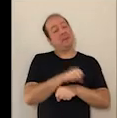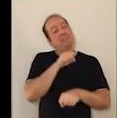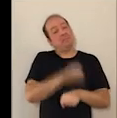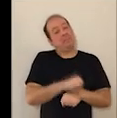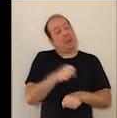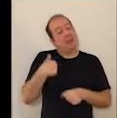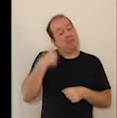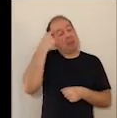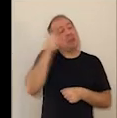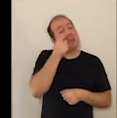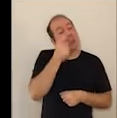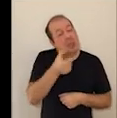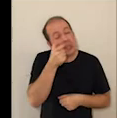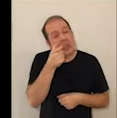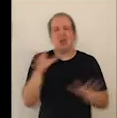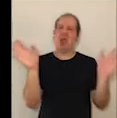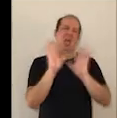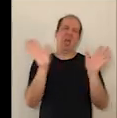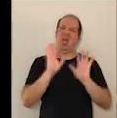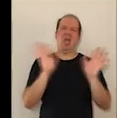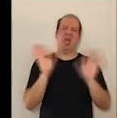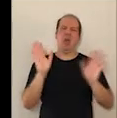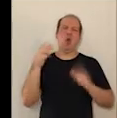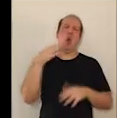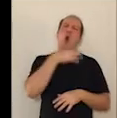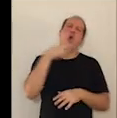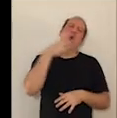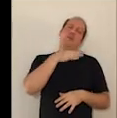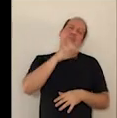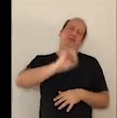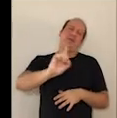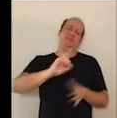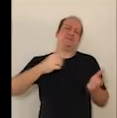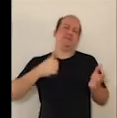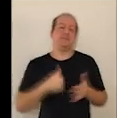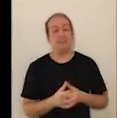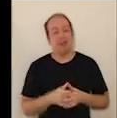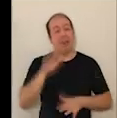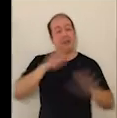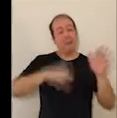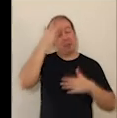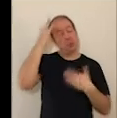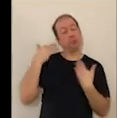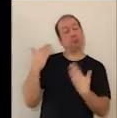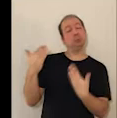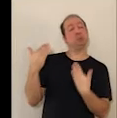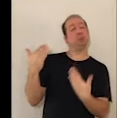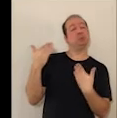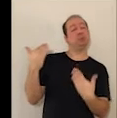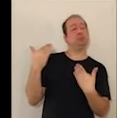Espero que ele não me ache um interesseiro. Não, claro que não. Ai, as pessoas são tão